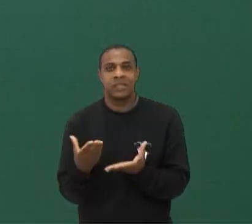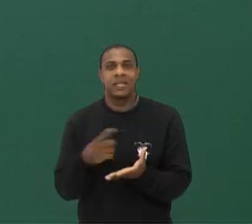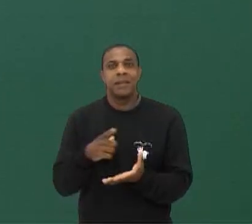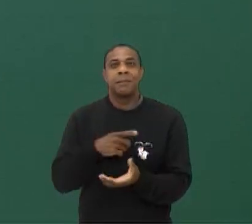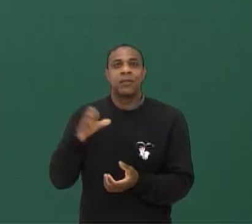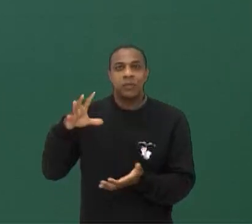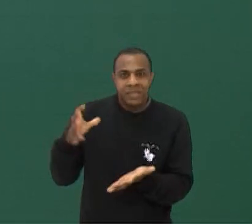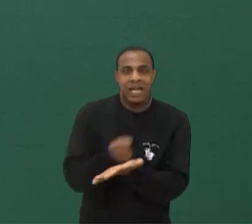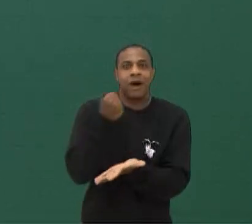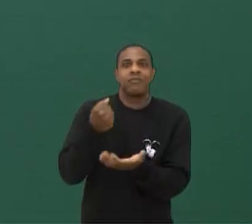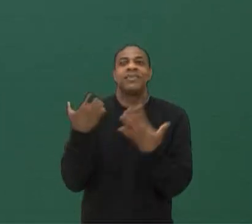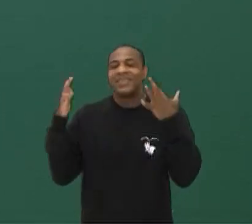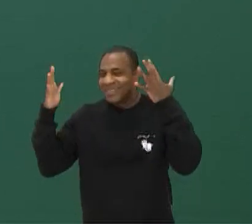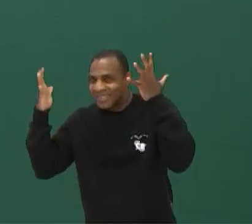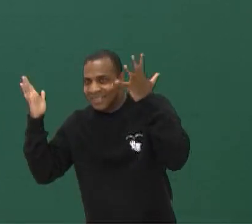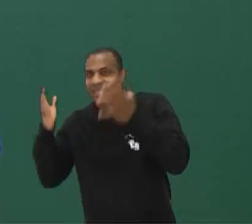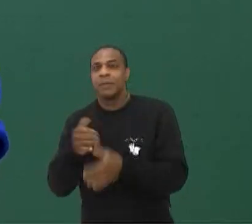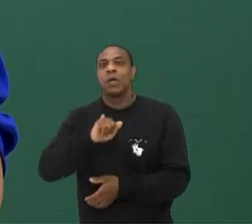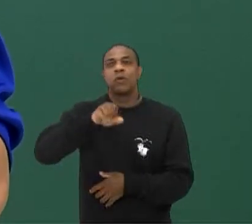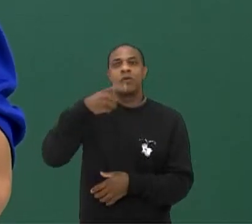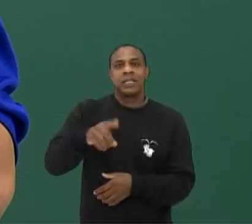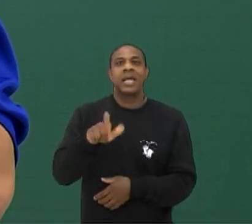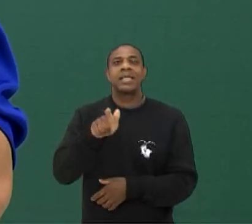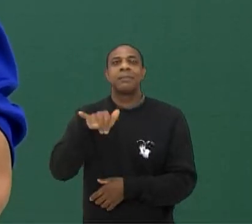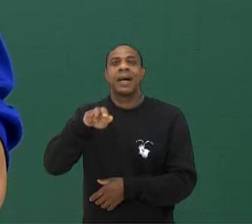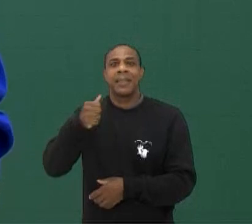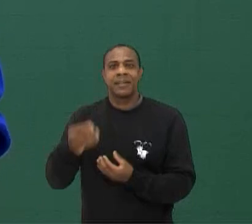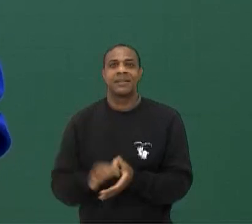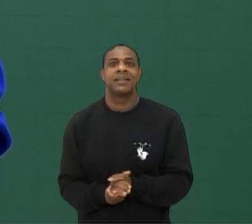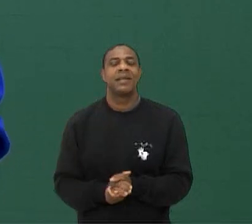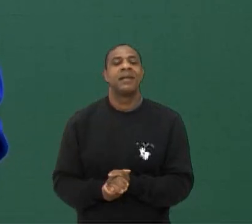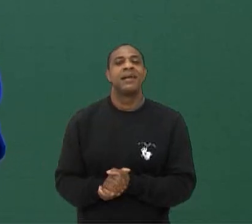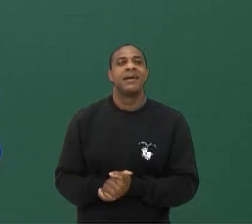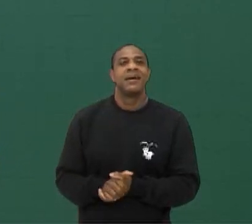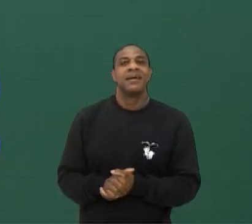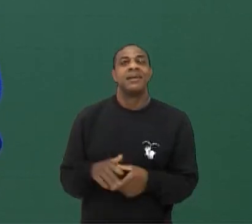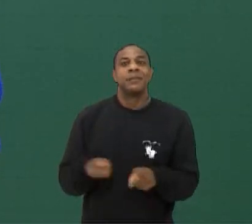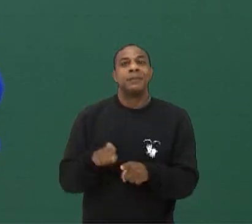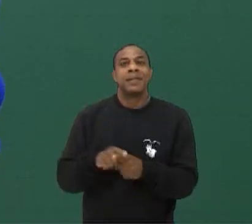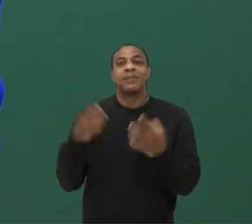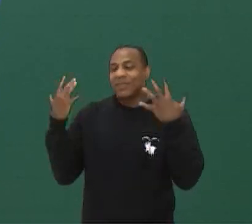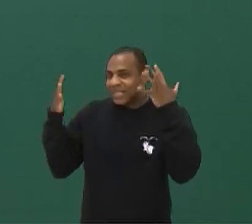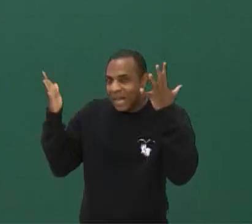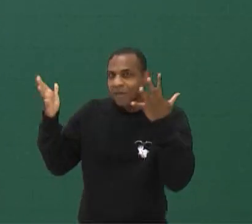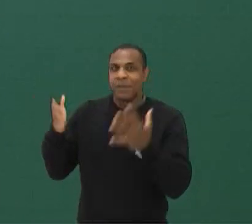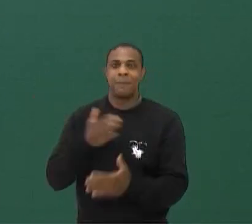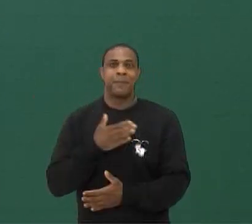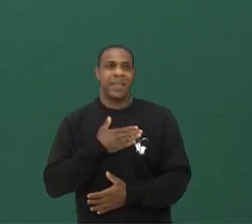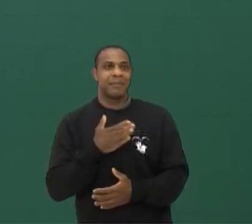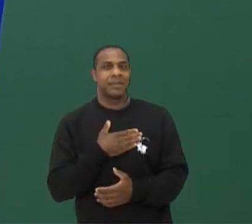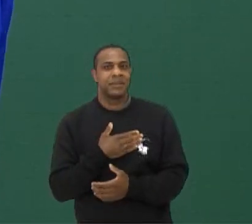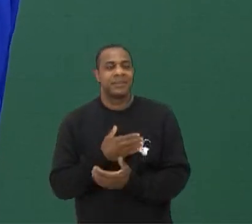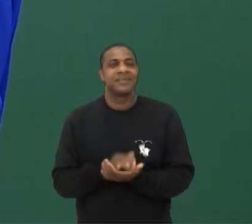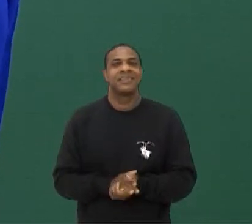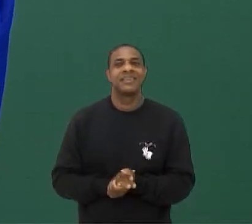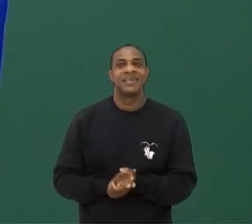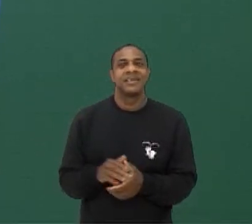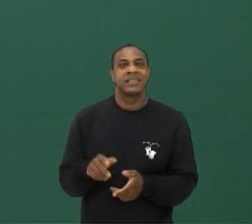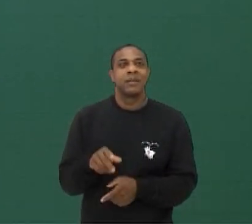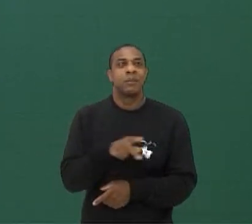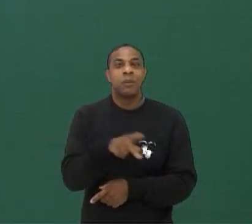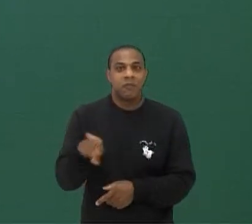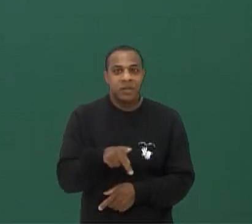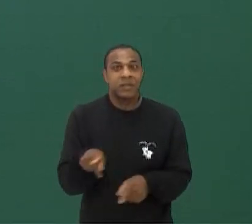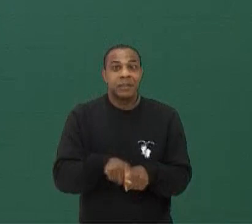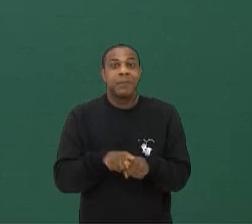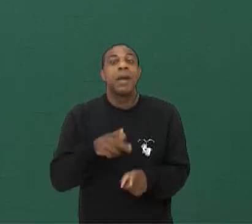Guimarães. Isso aí, galera, bom estar junto com vocês. Professor Rodrigo, manda um salve para mim, Herman. E o professor Marlon manda um